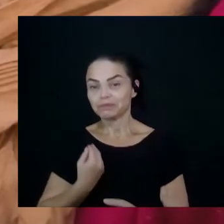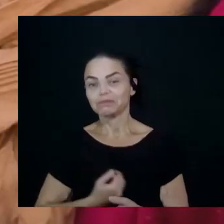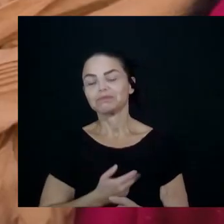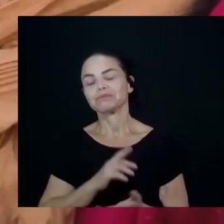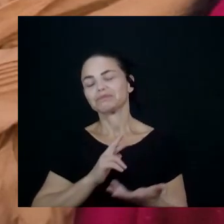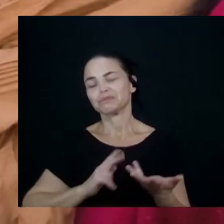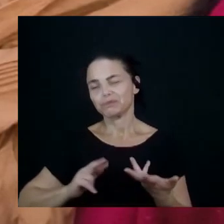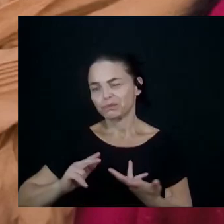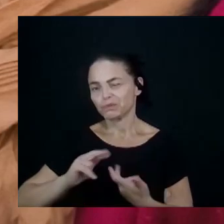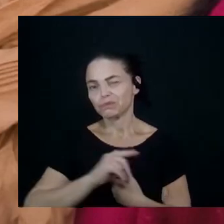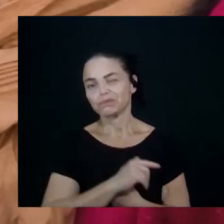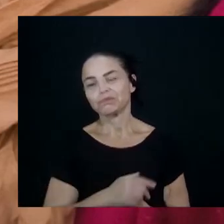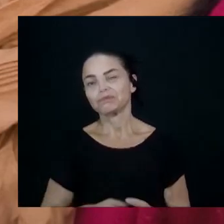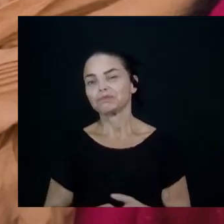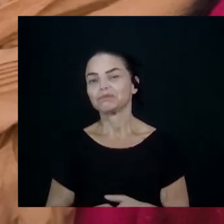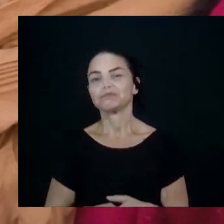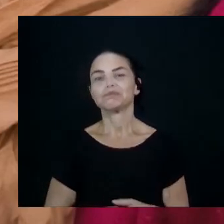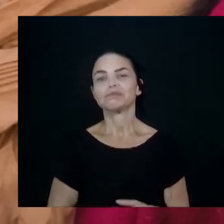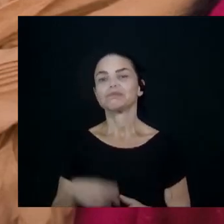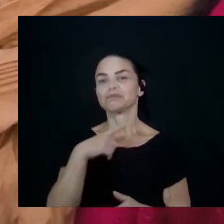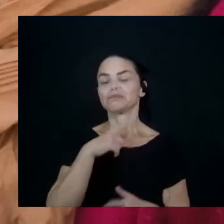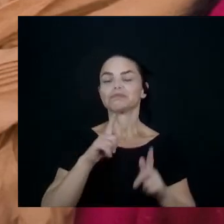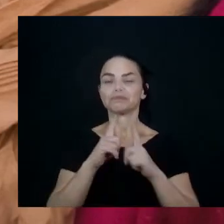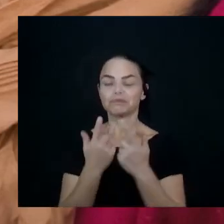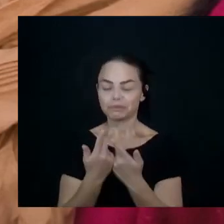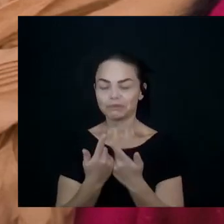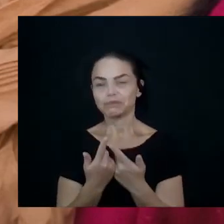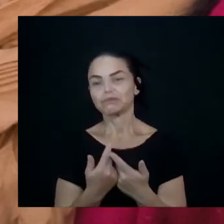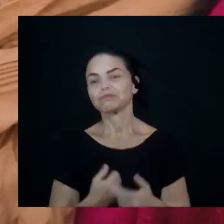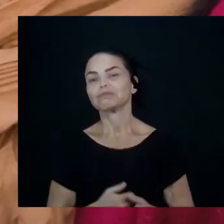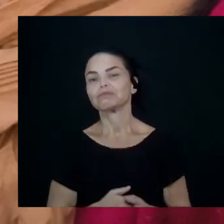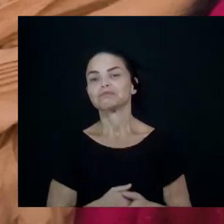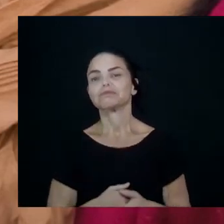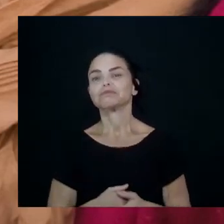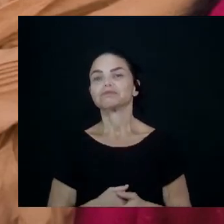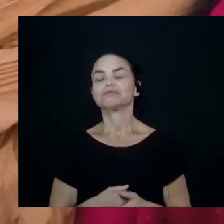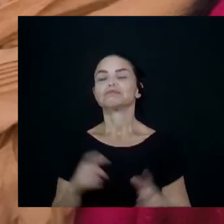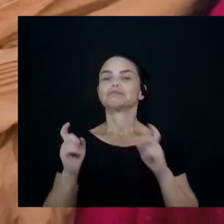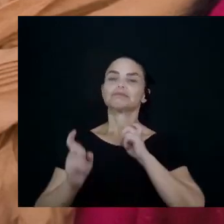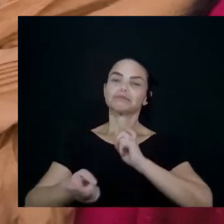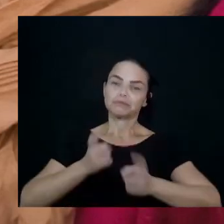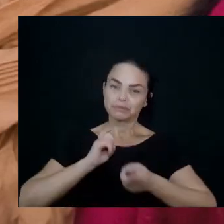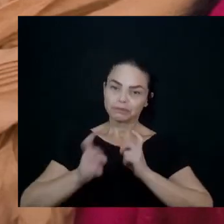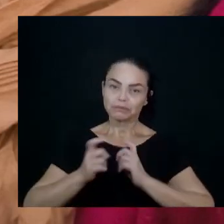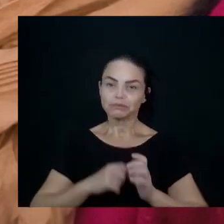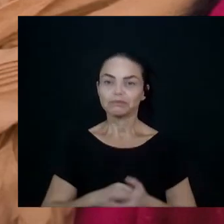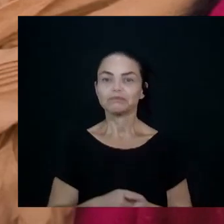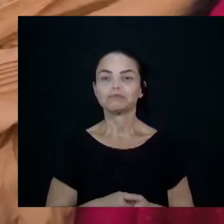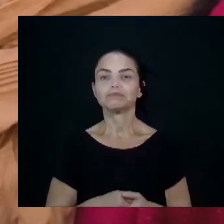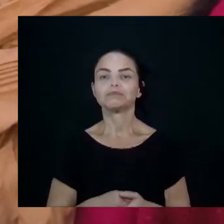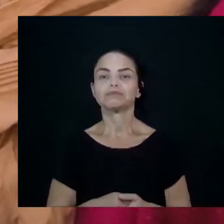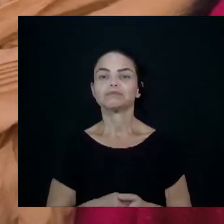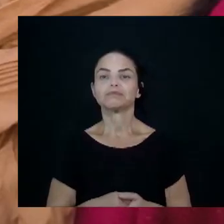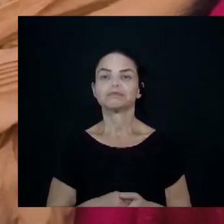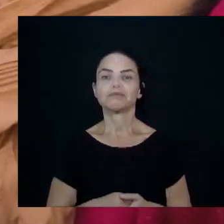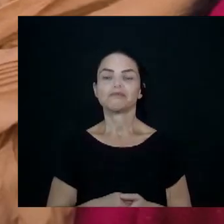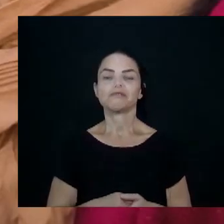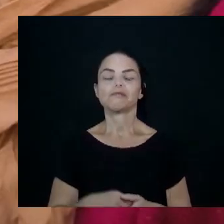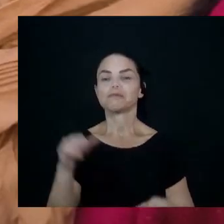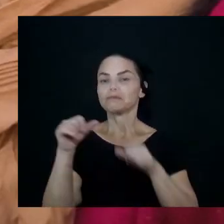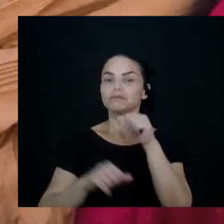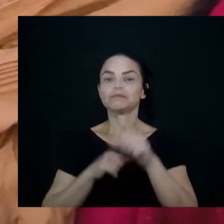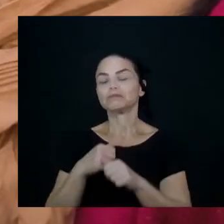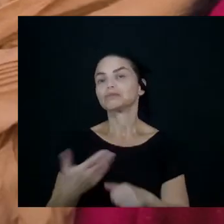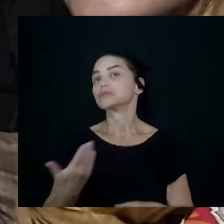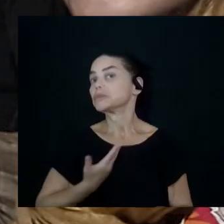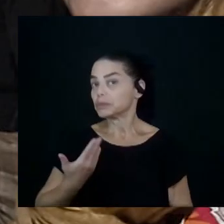certeza. Várias. E a gente tem o grupo que a gente se reúne, né? Sim. E se